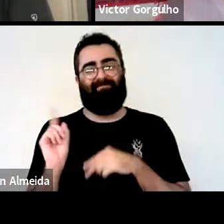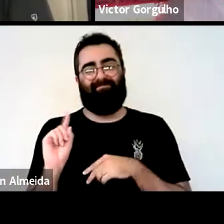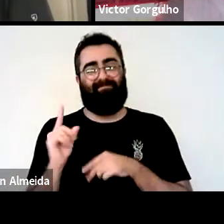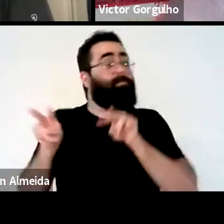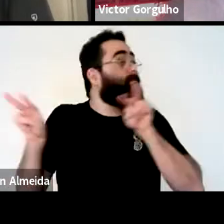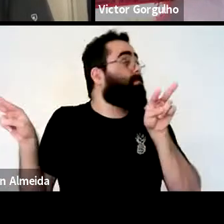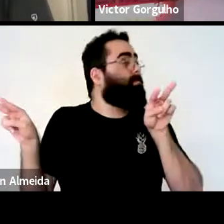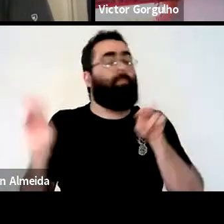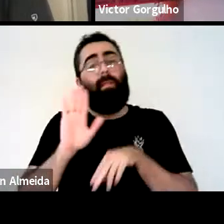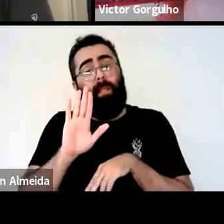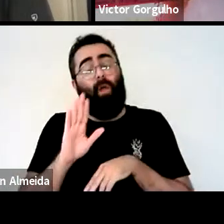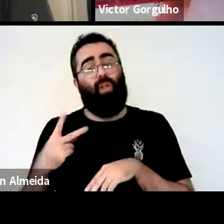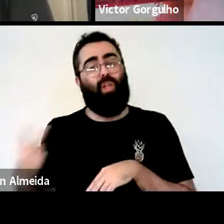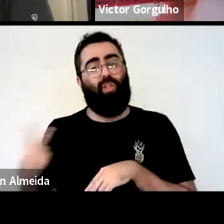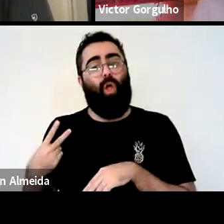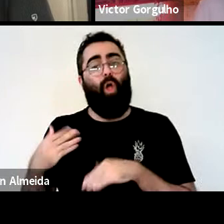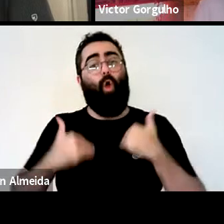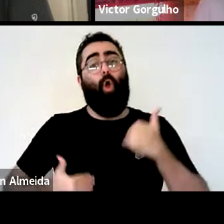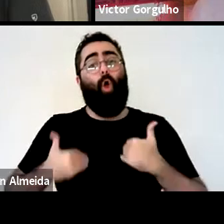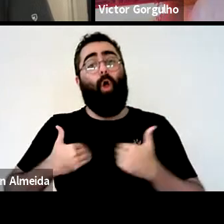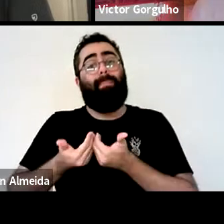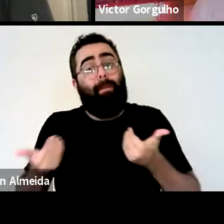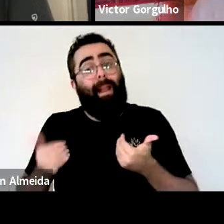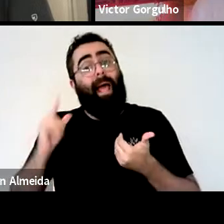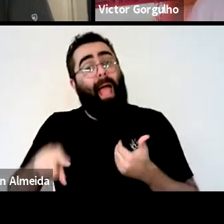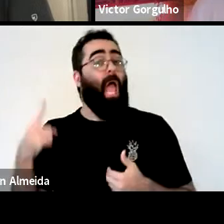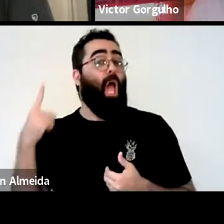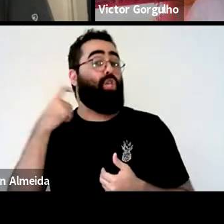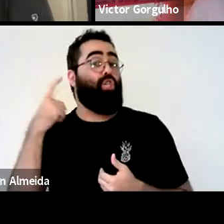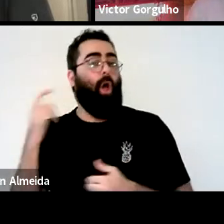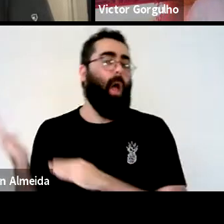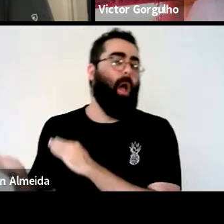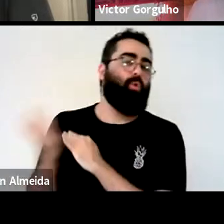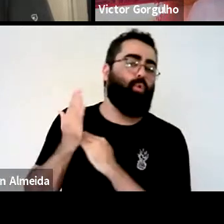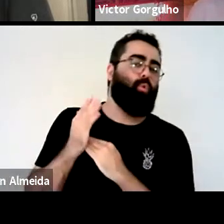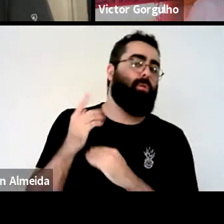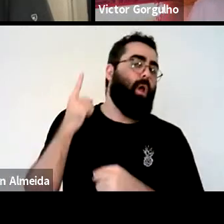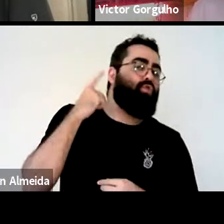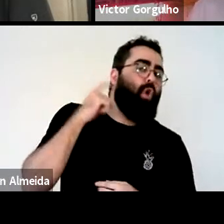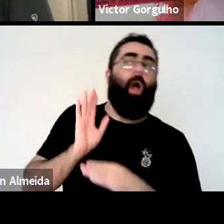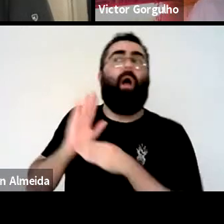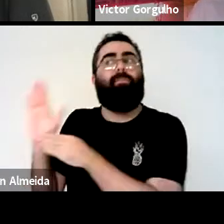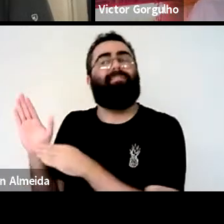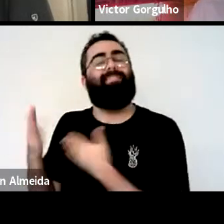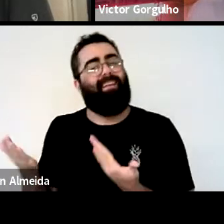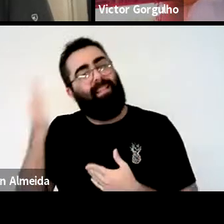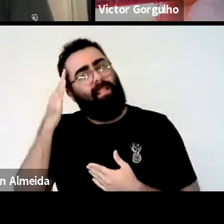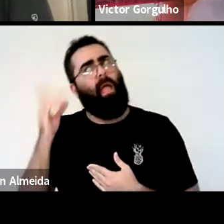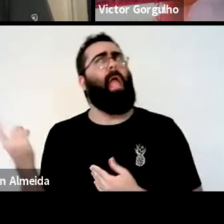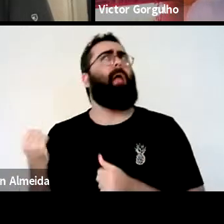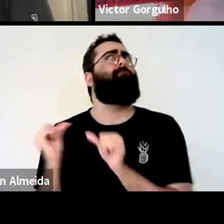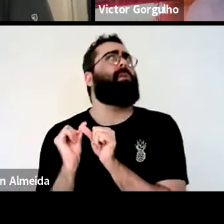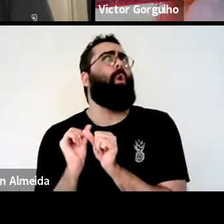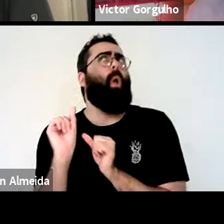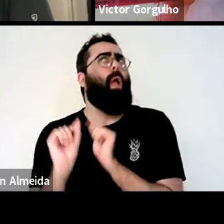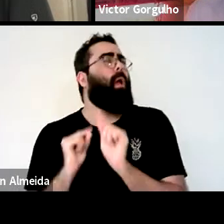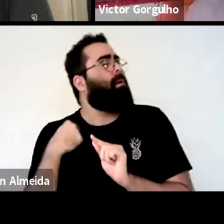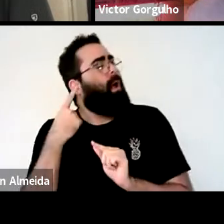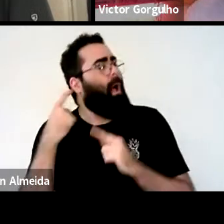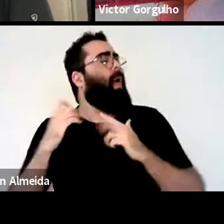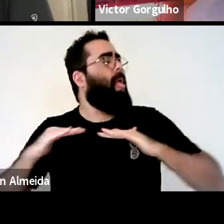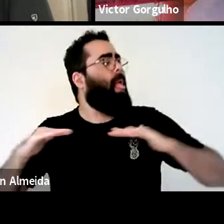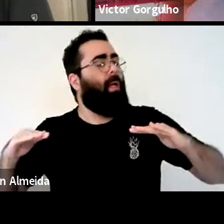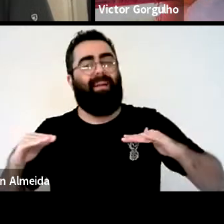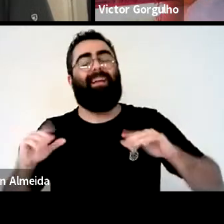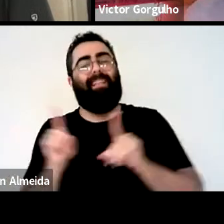também era o som que nos mobilizava para entender o que a gente fazia, o que a gente fazia, e preparar a gente para um